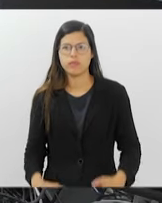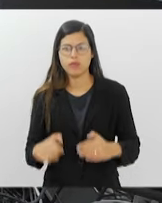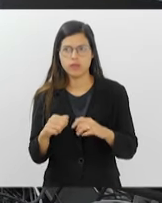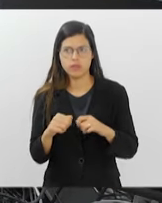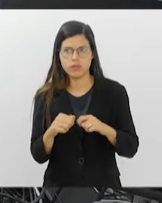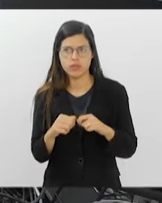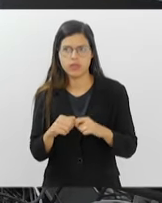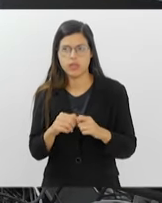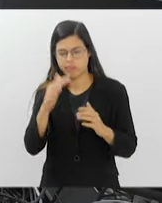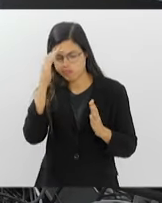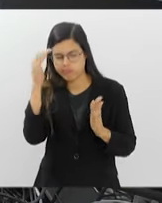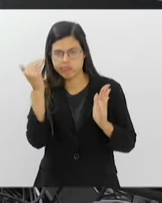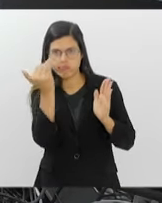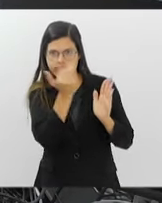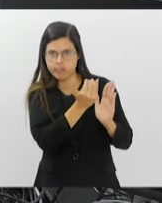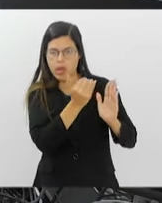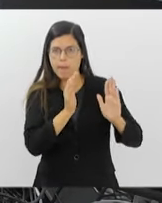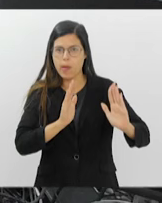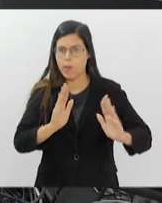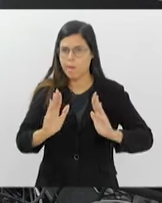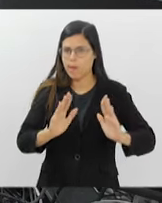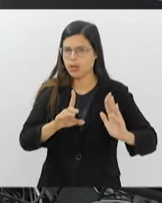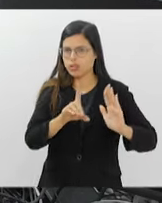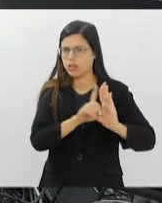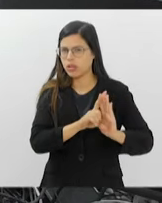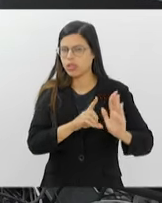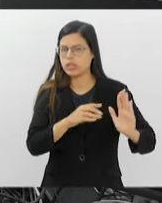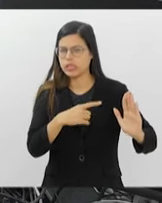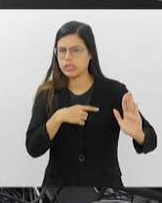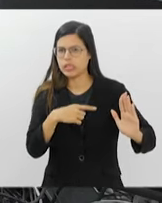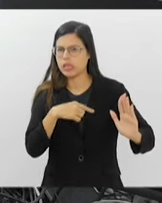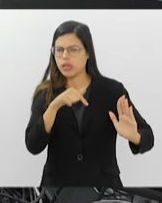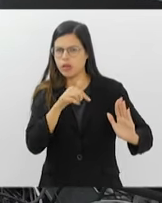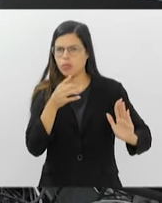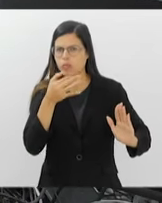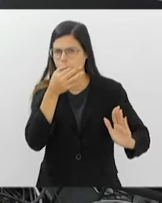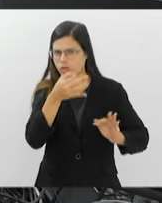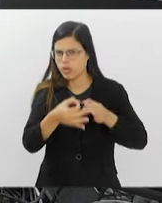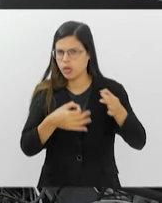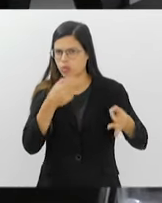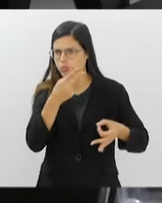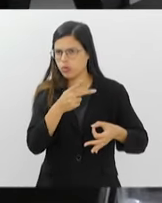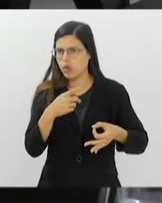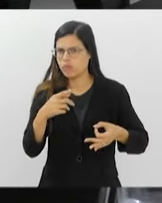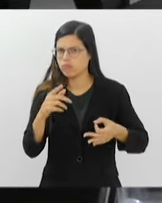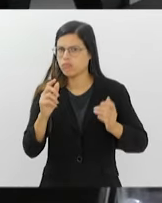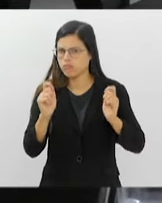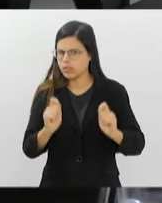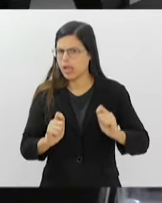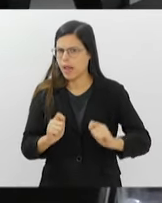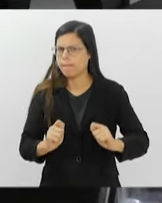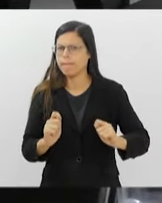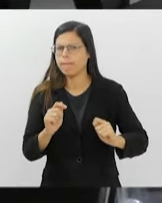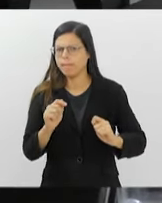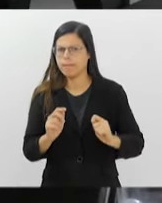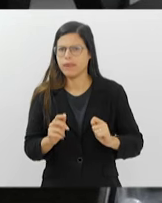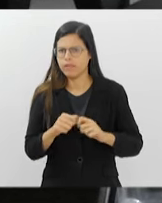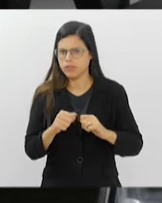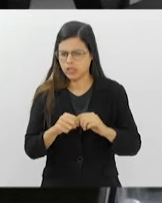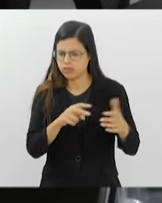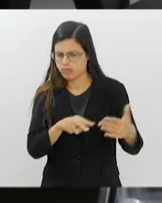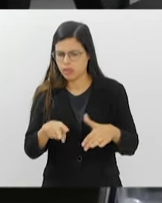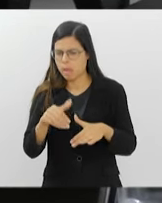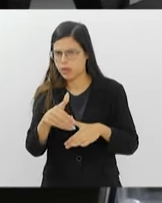pelo prazo pelas leis existentes na sua opinião Senor Acredita que existe tempo para cumprimento delas do datf eles